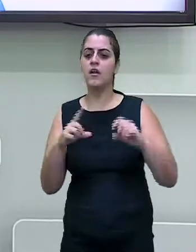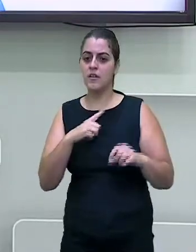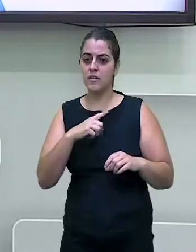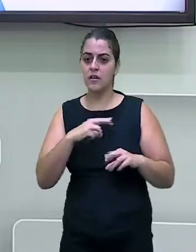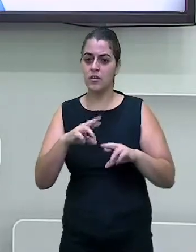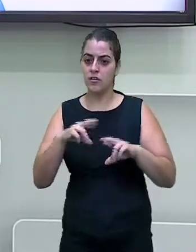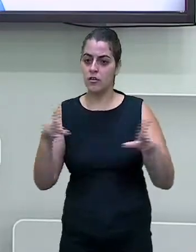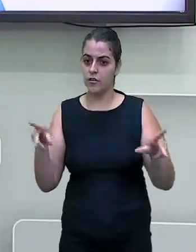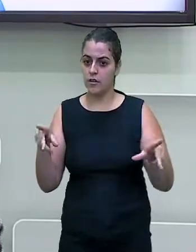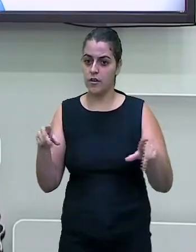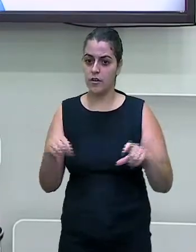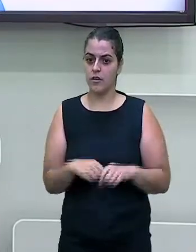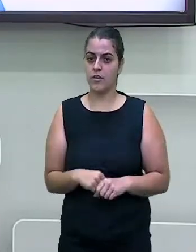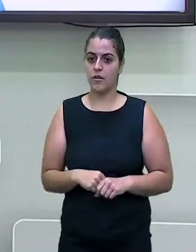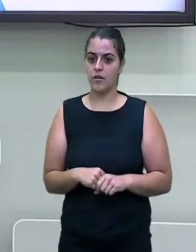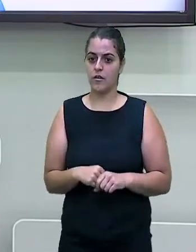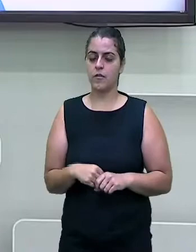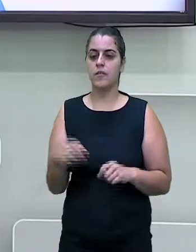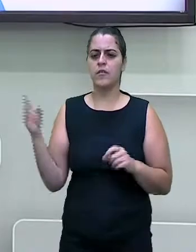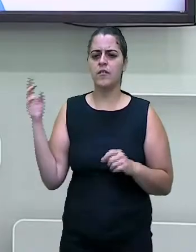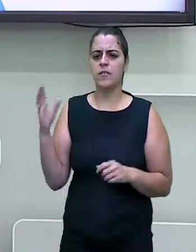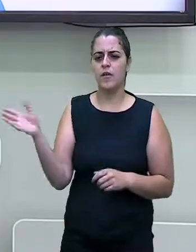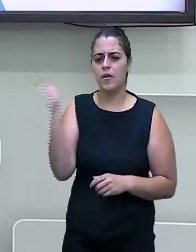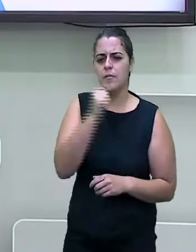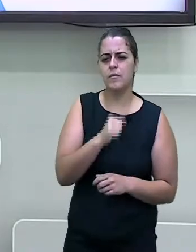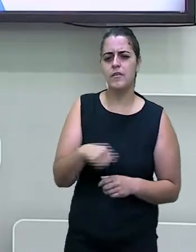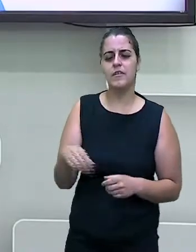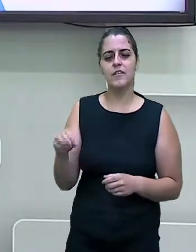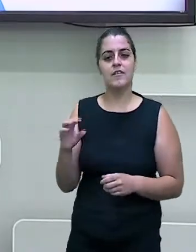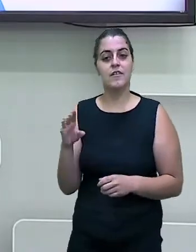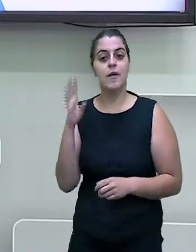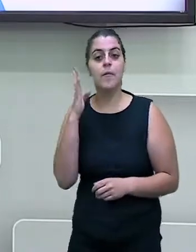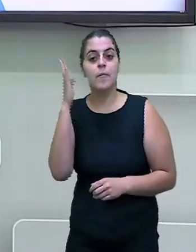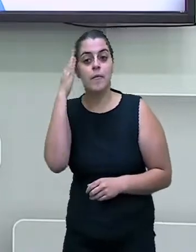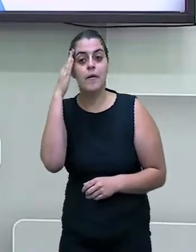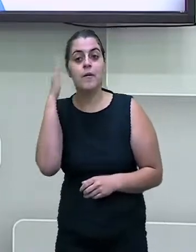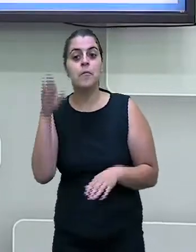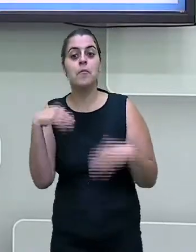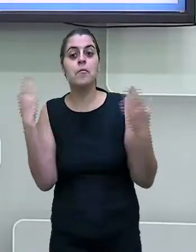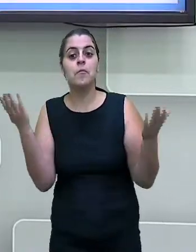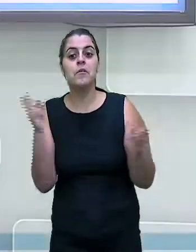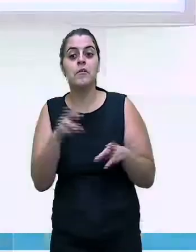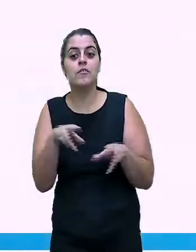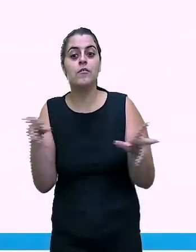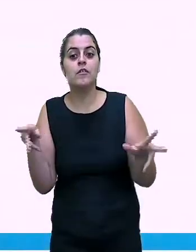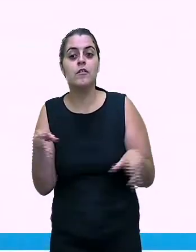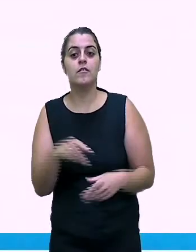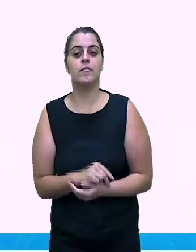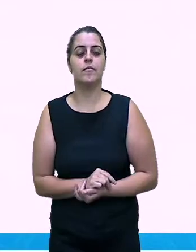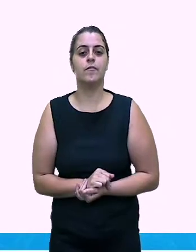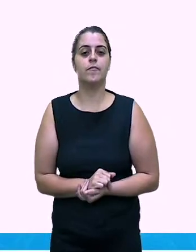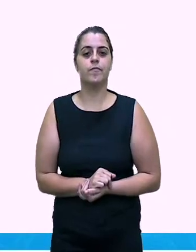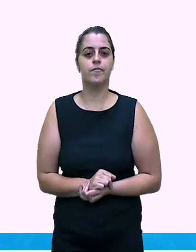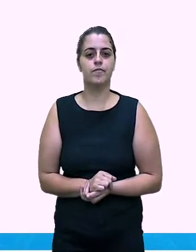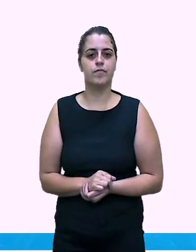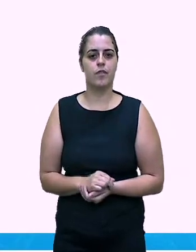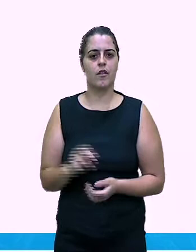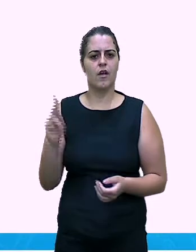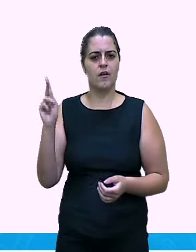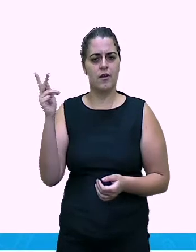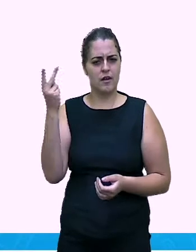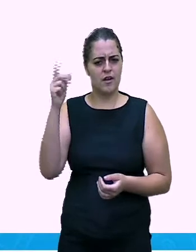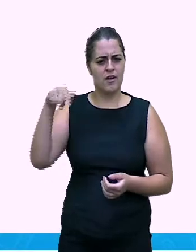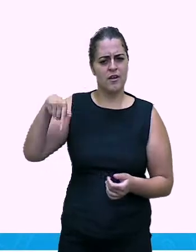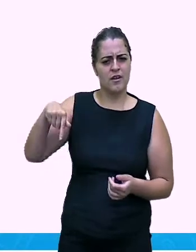de tirinha para história em quadrinho. Vem agora comigo saber qual é essa diferença.